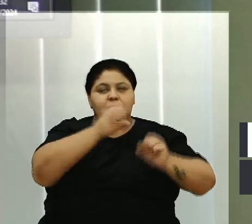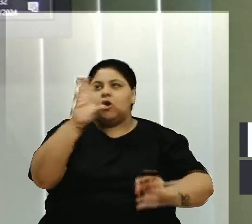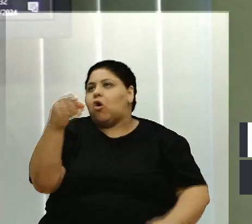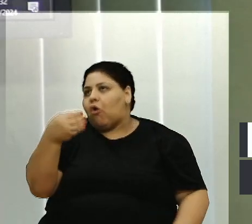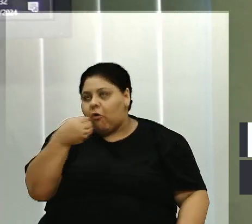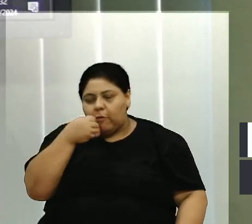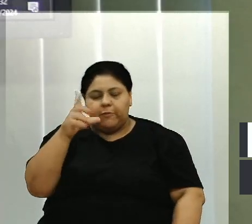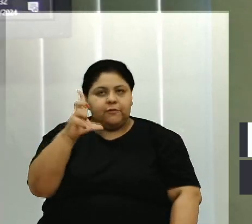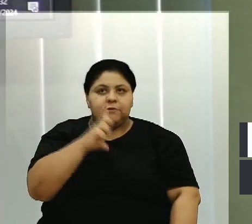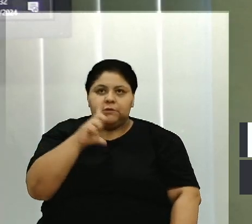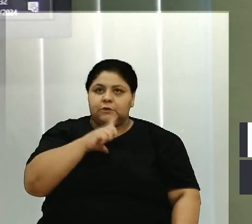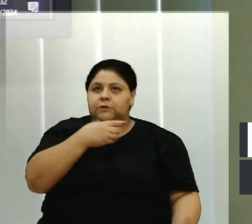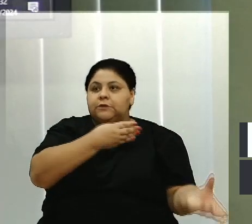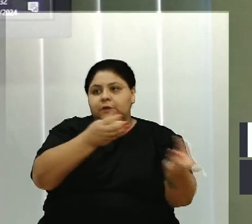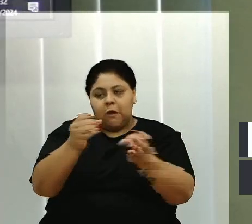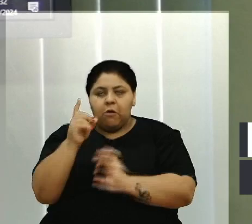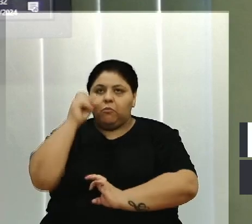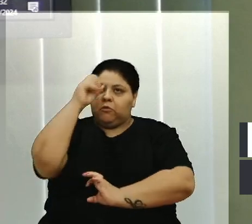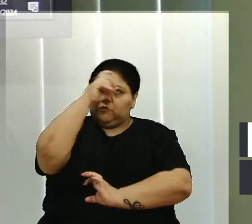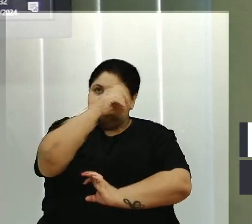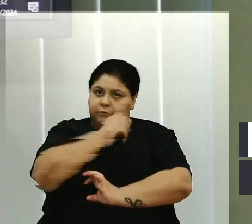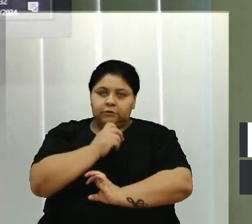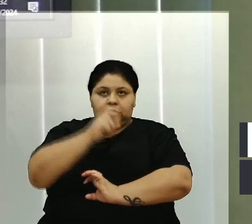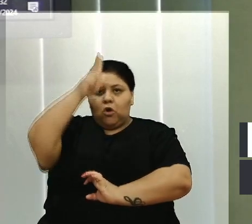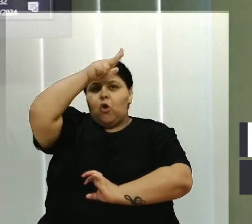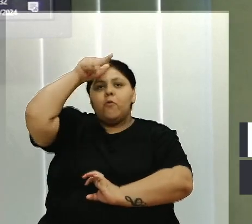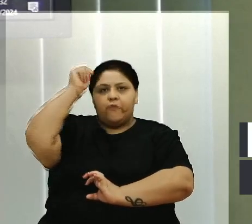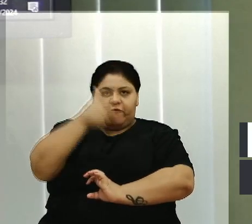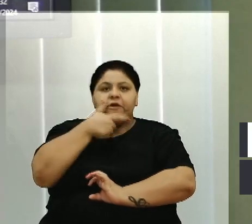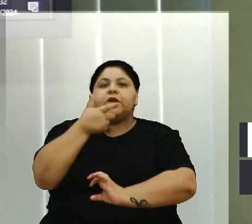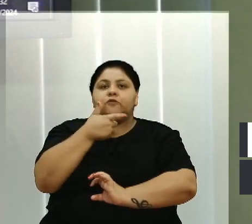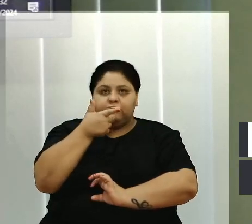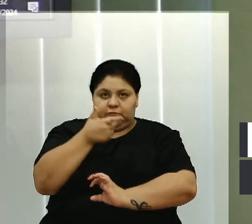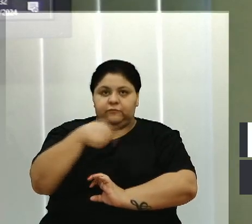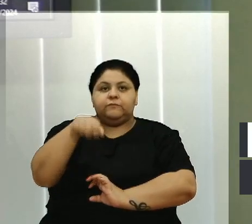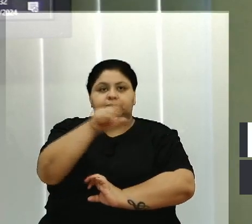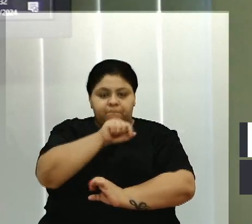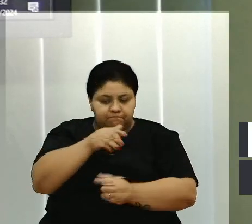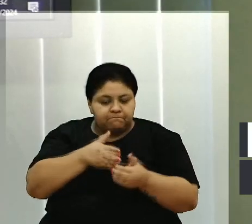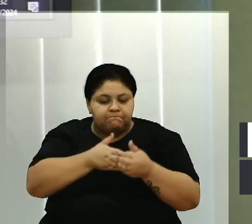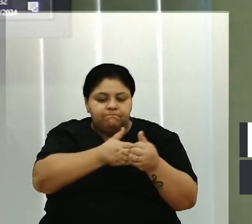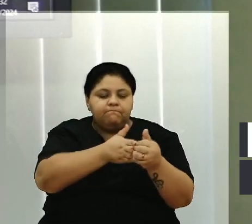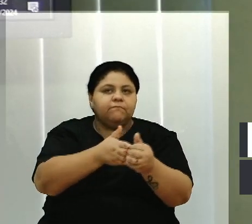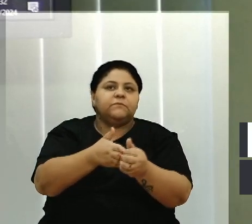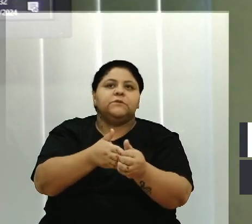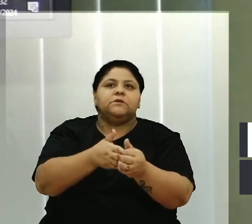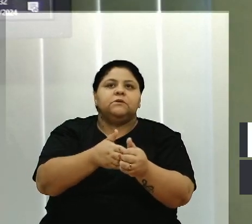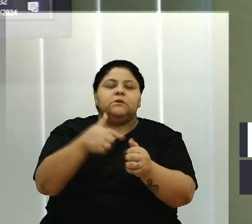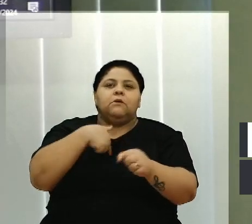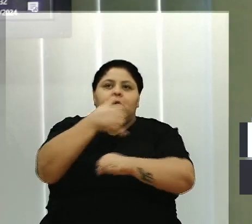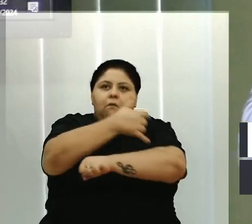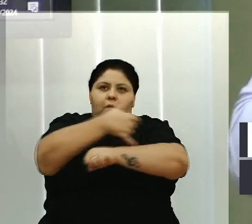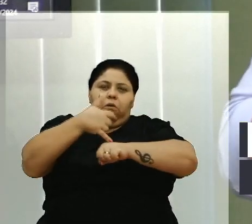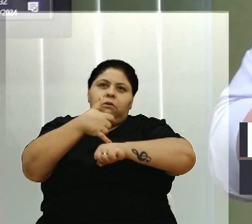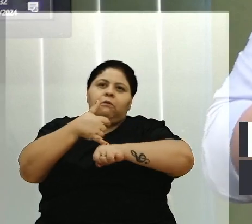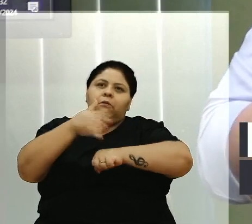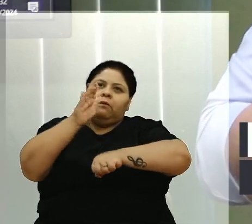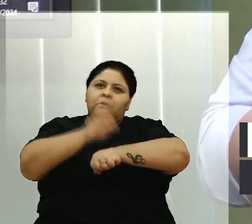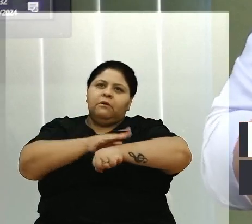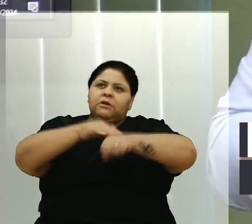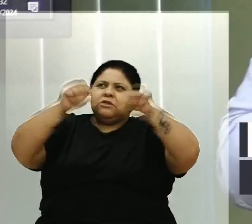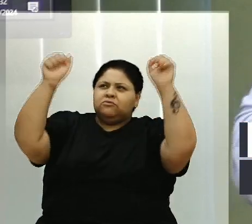tem muitas dificuldades, o prefeito acabou de falar ali, a gente está acompanhando. Eu passei, desde o momento das